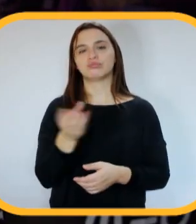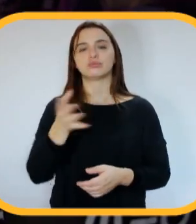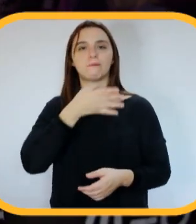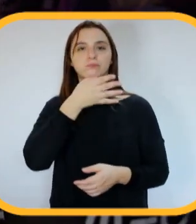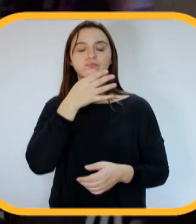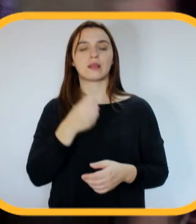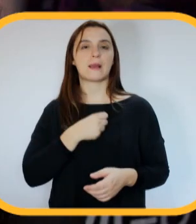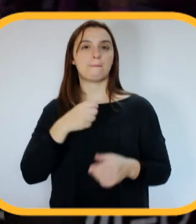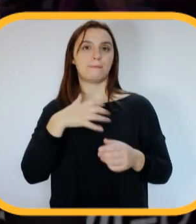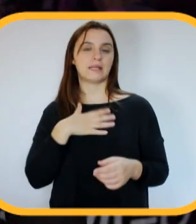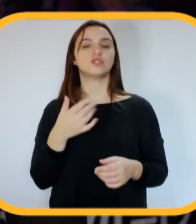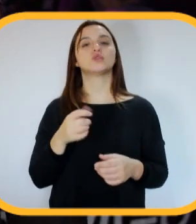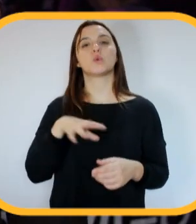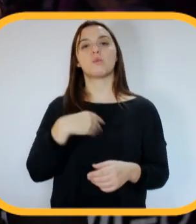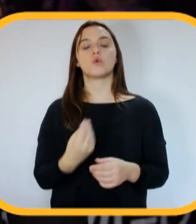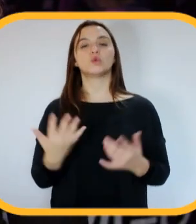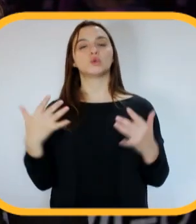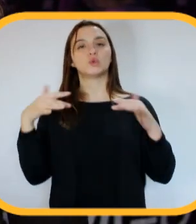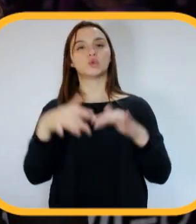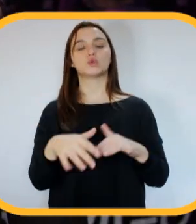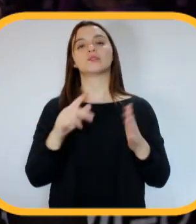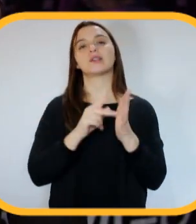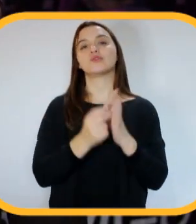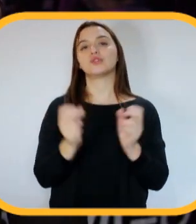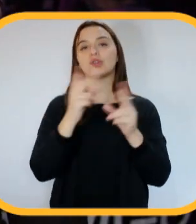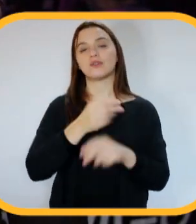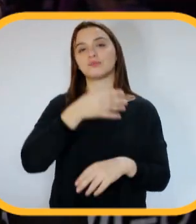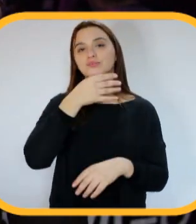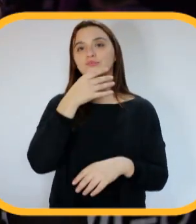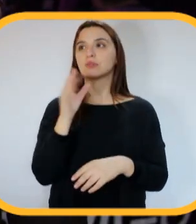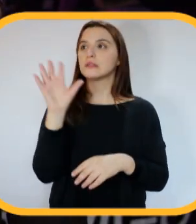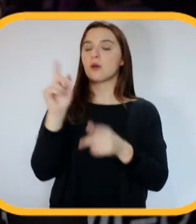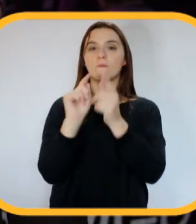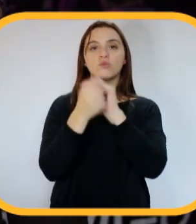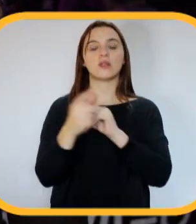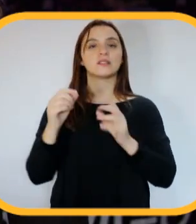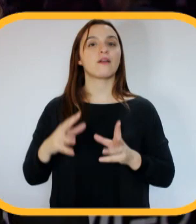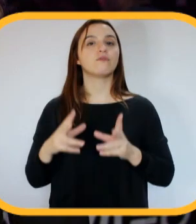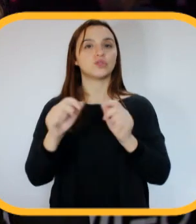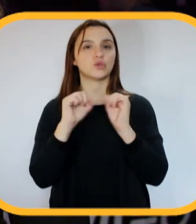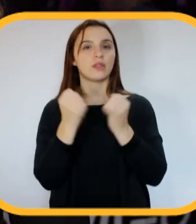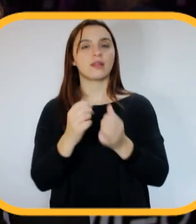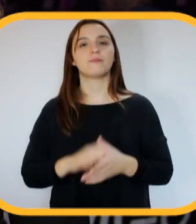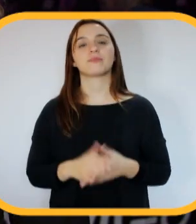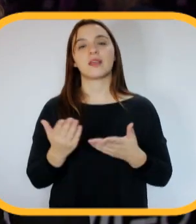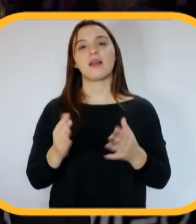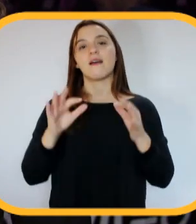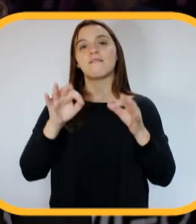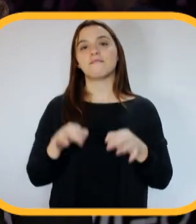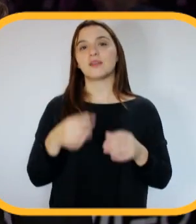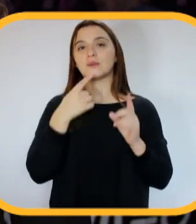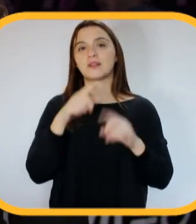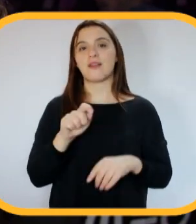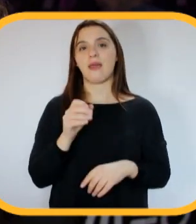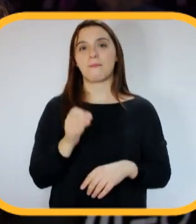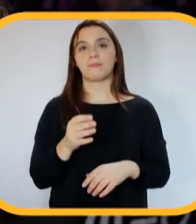de oradores e empresas de todo o mundo juntaram-se para discutir as novas tecnologias, as alterações climáticas e a evolução das sociedades.